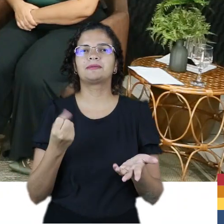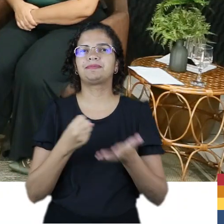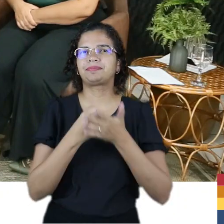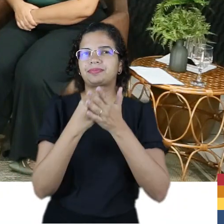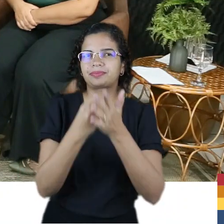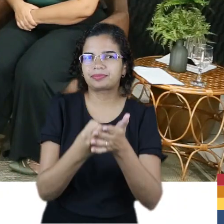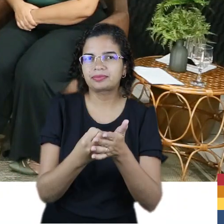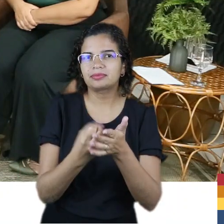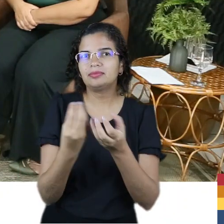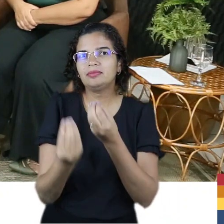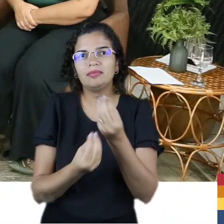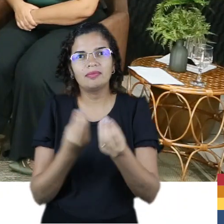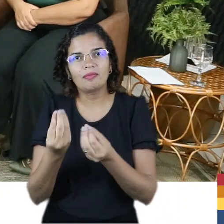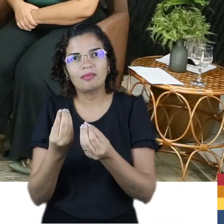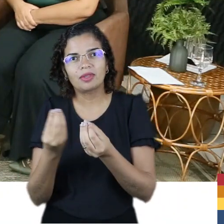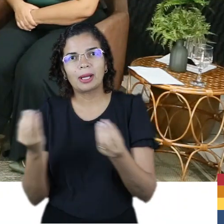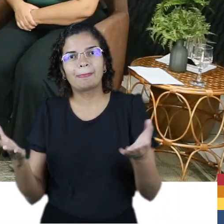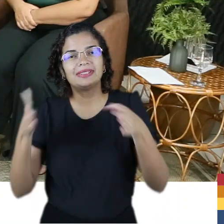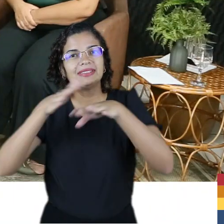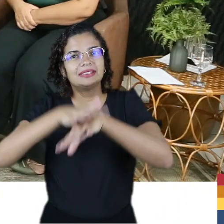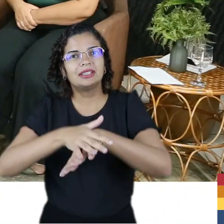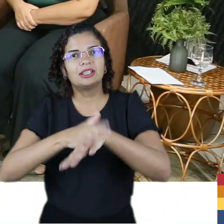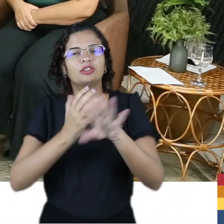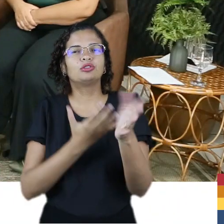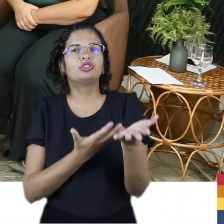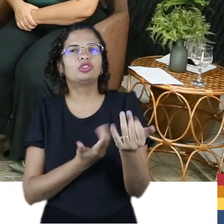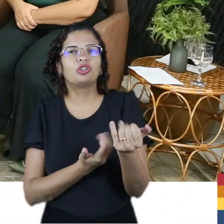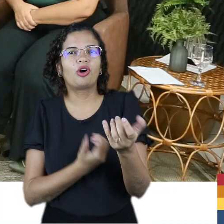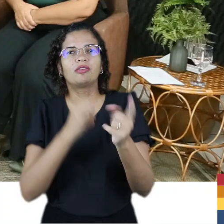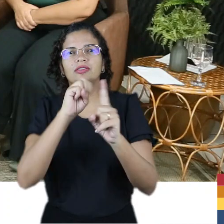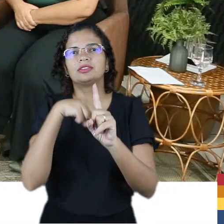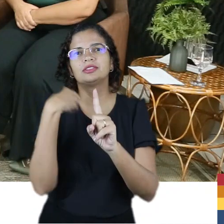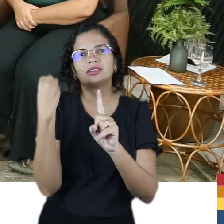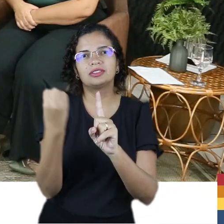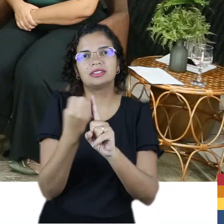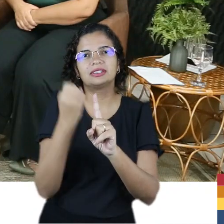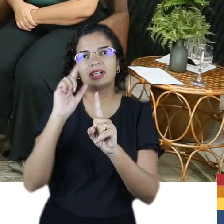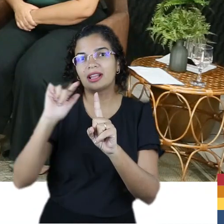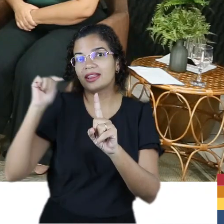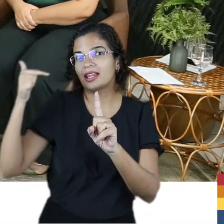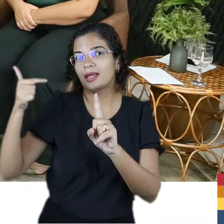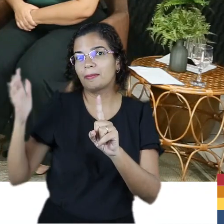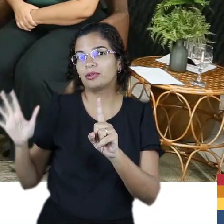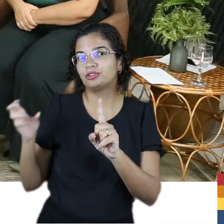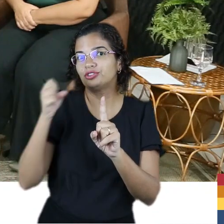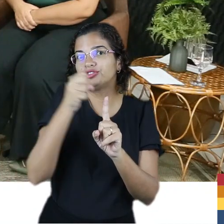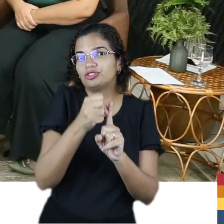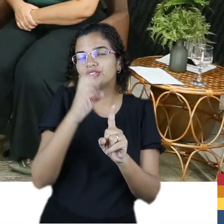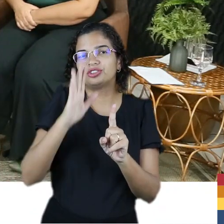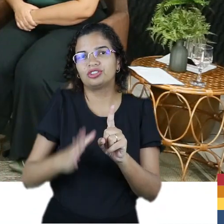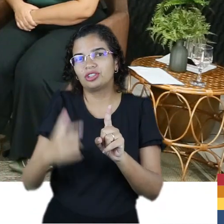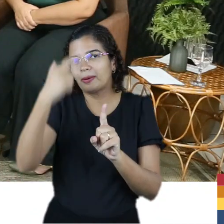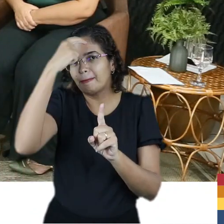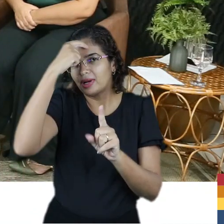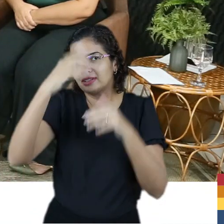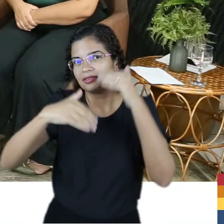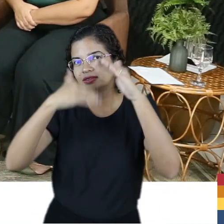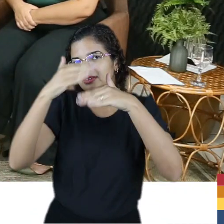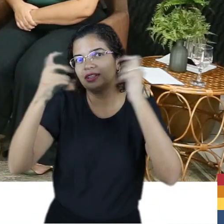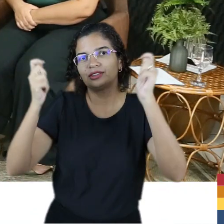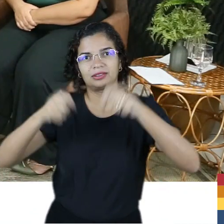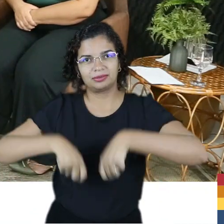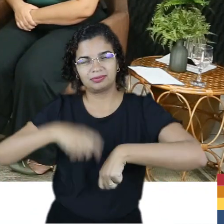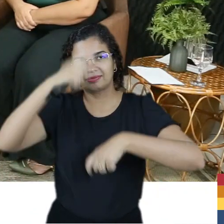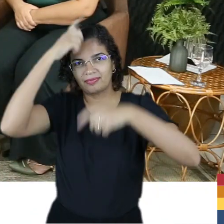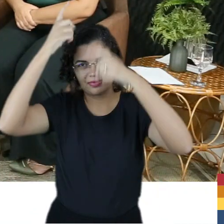conhecimento científico sistematizado para os filhos dos trabalhadores de modo que eles pudessem alcançar o nível